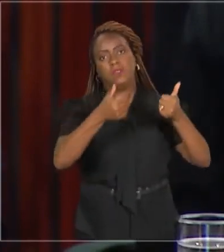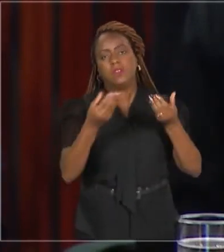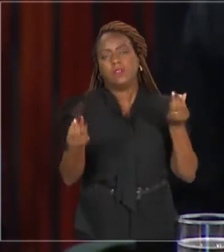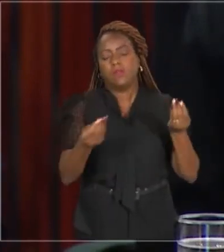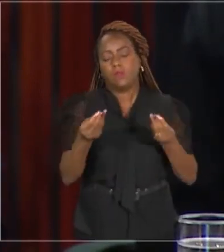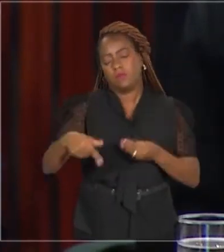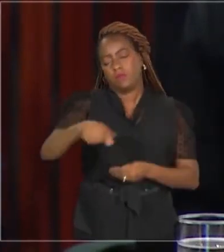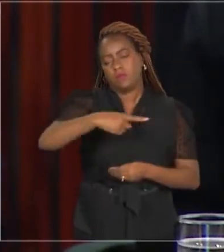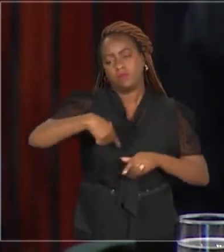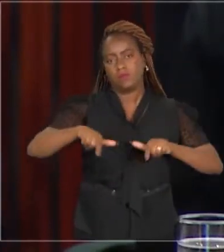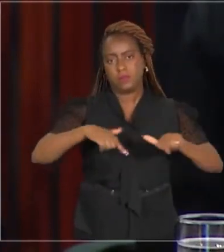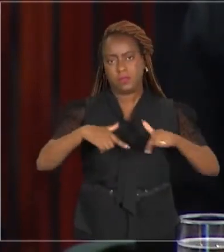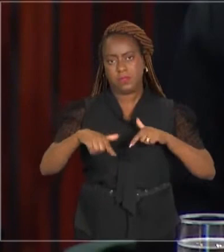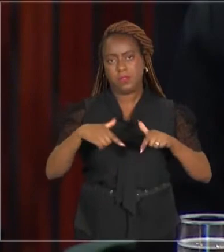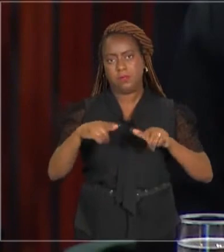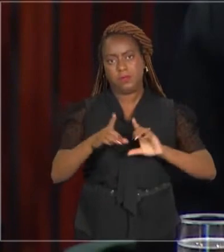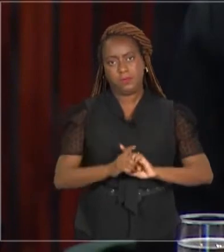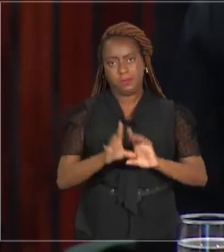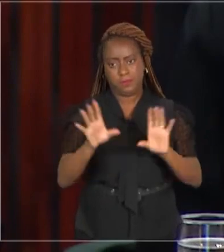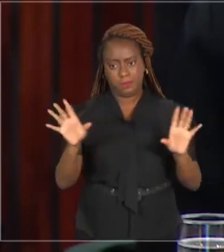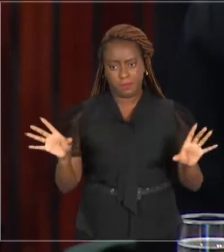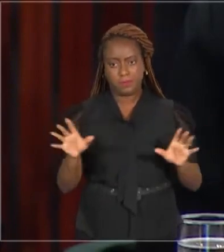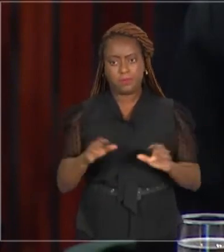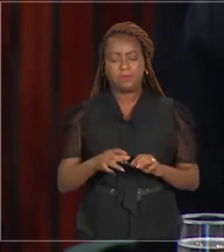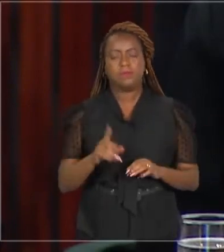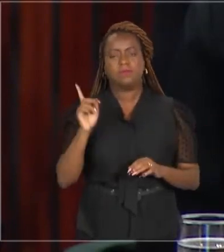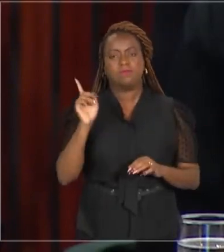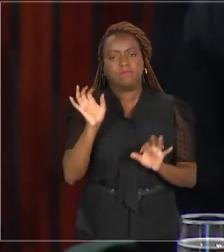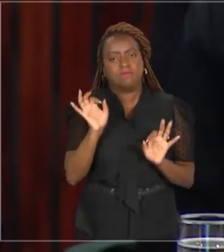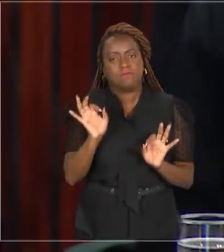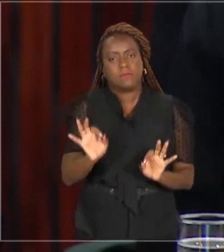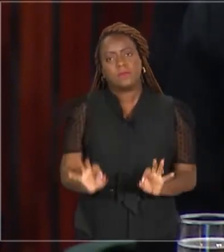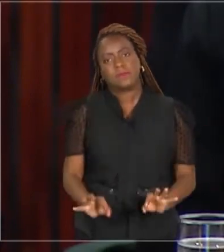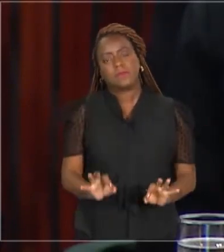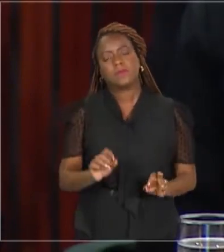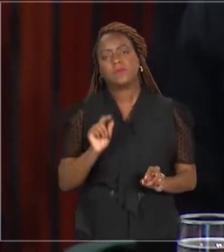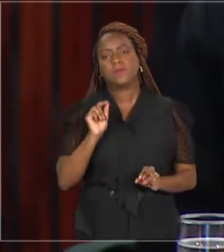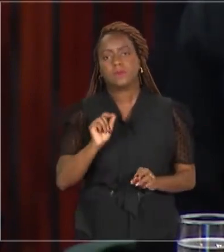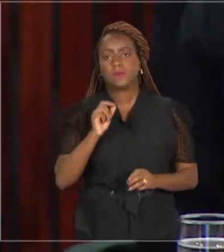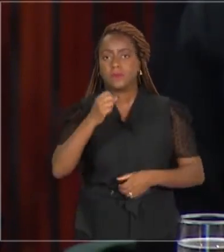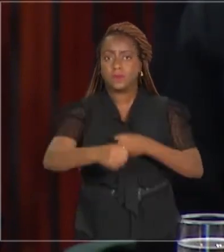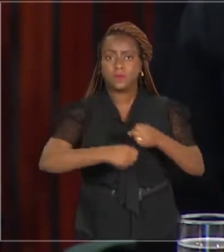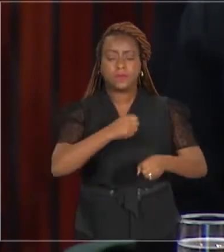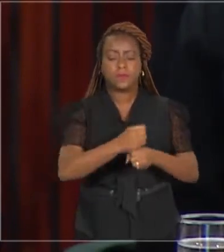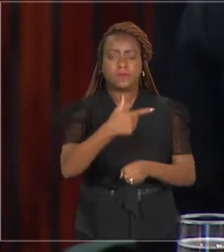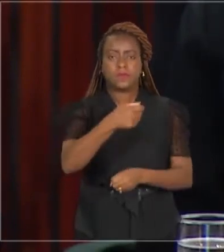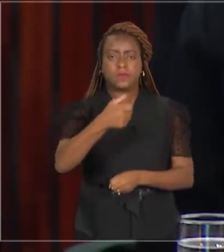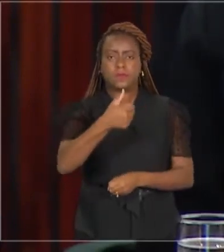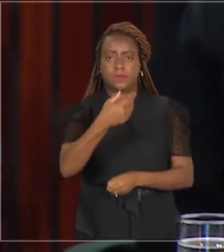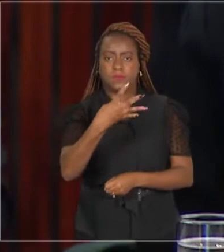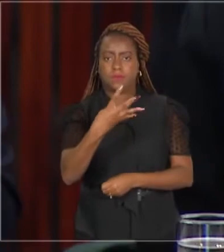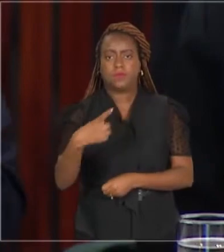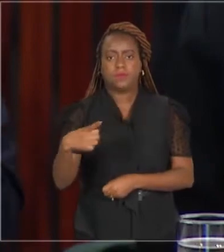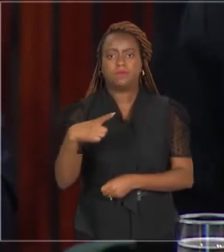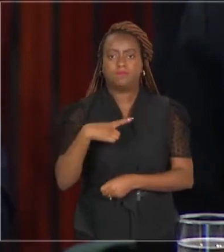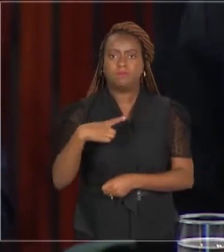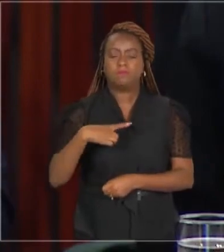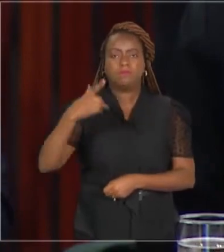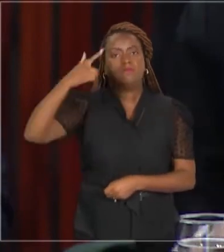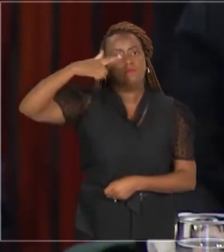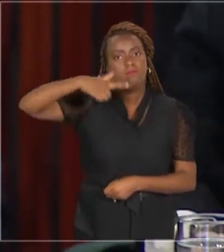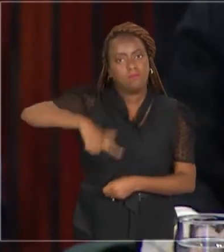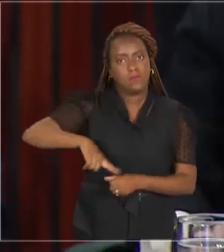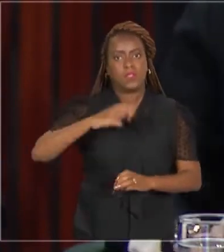como nós exercemos a nossa demo cracia com absoluta certeza que em 2024 teremos mais